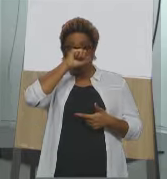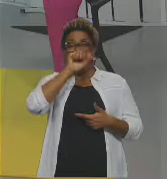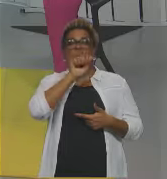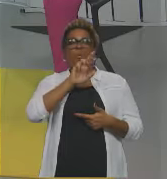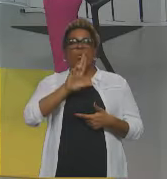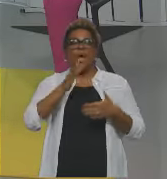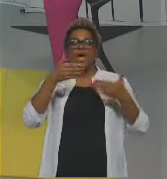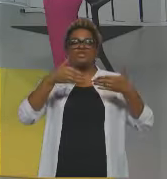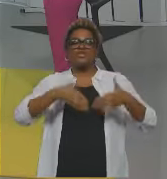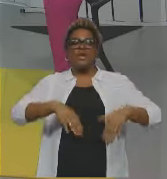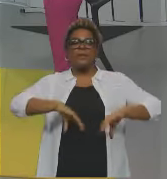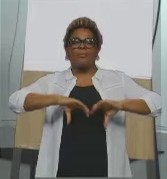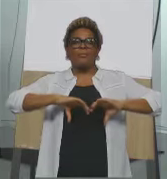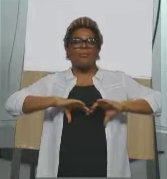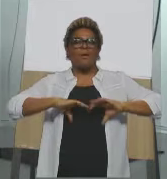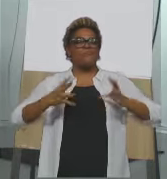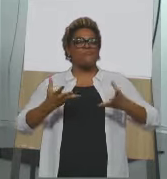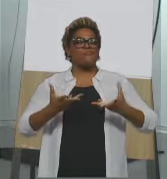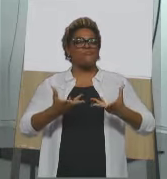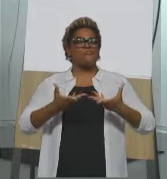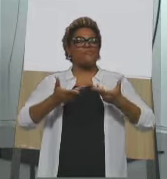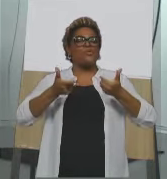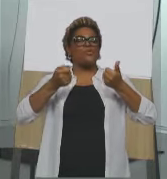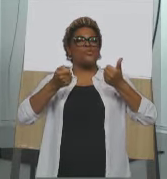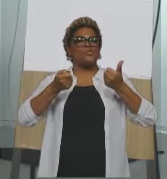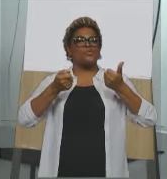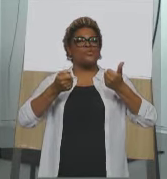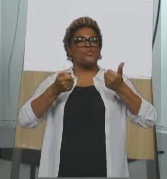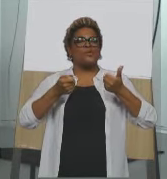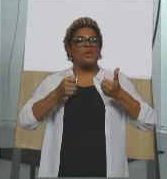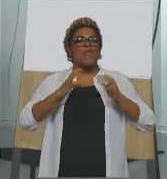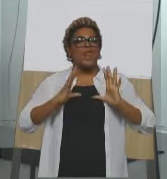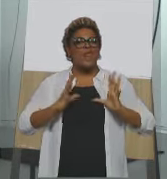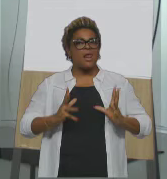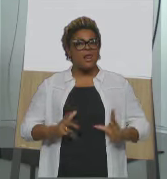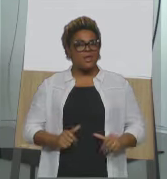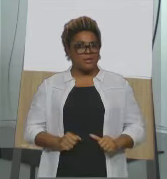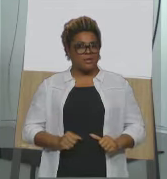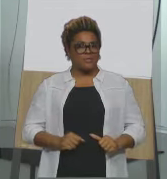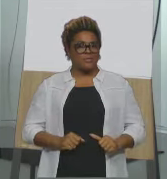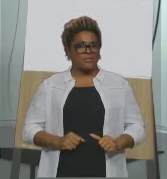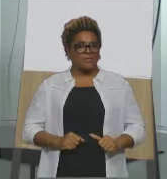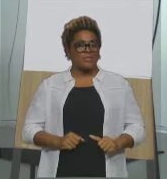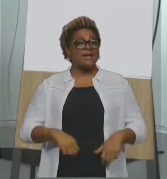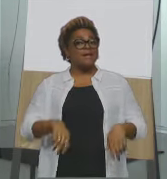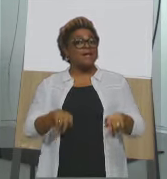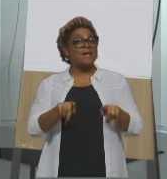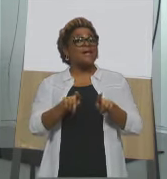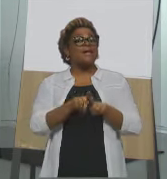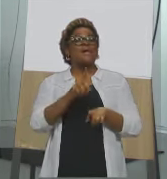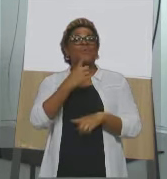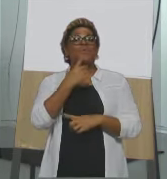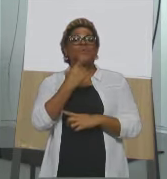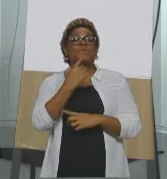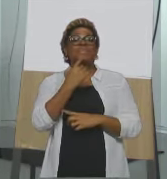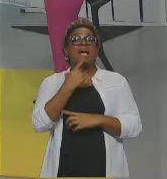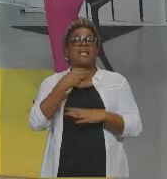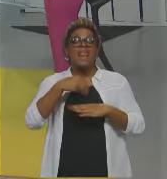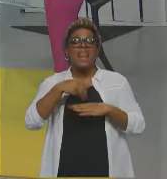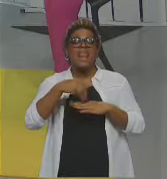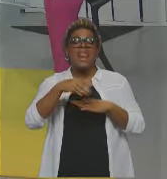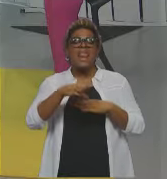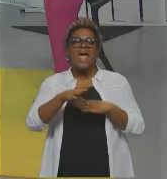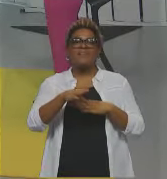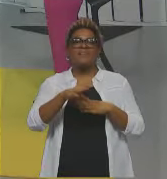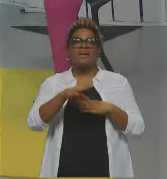aquecido, muito umedecido, e esse sangue vai levar esse oxigênio até as células. Então,